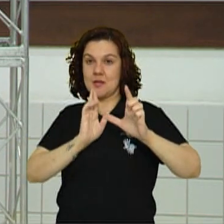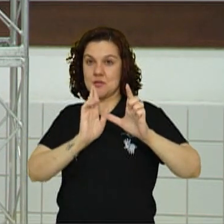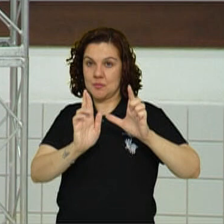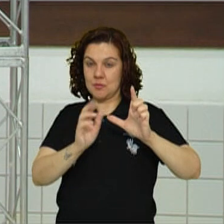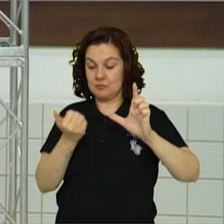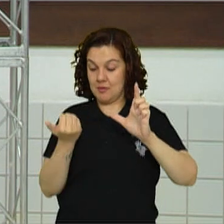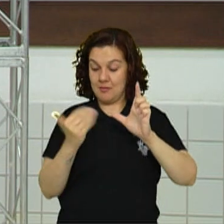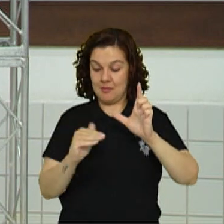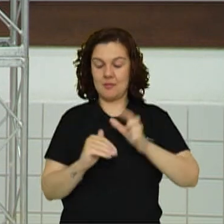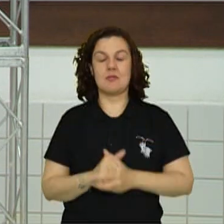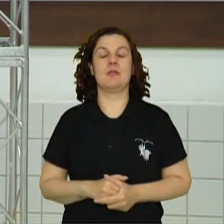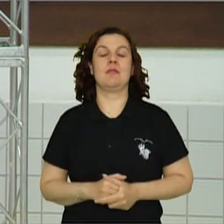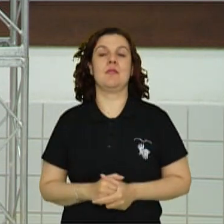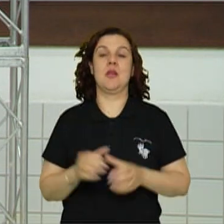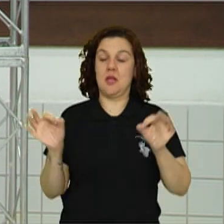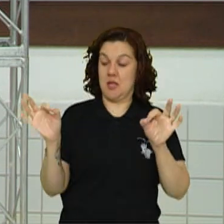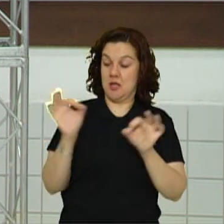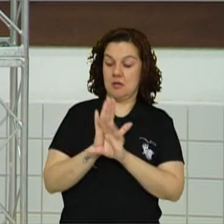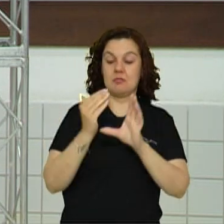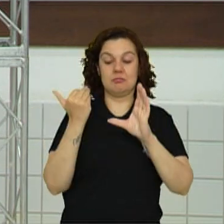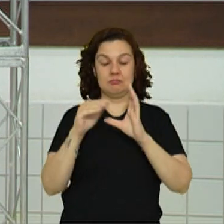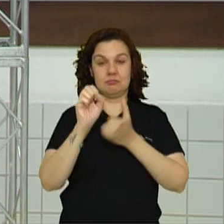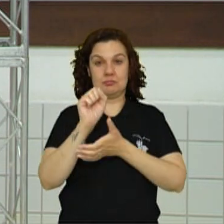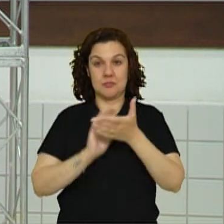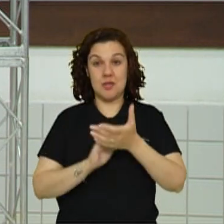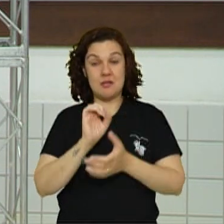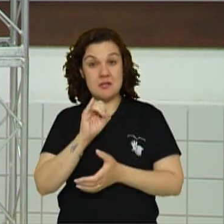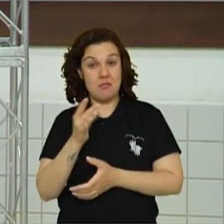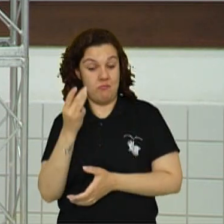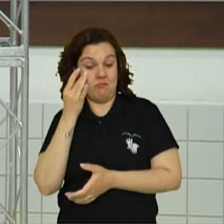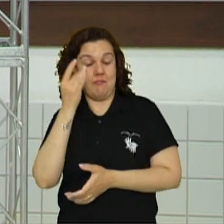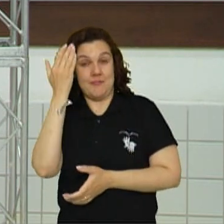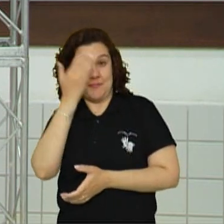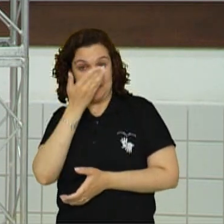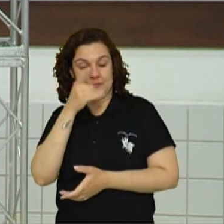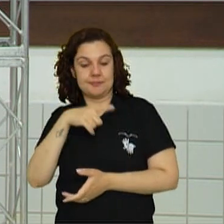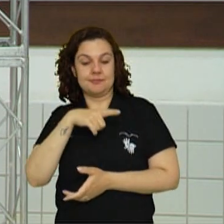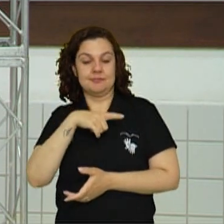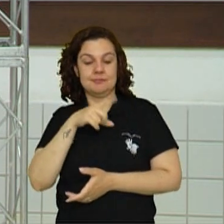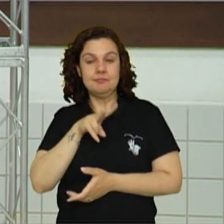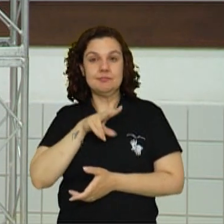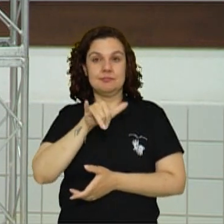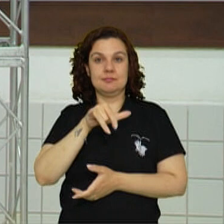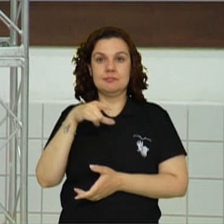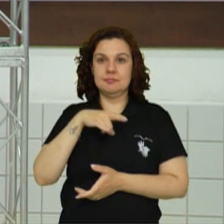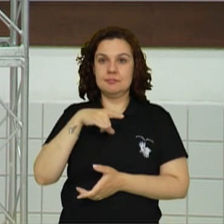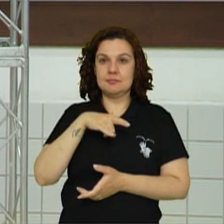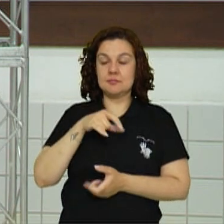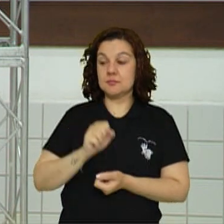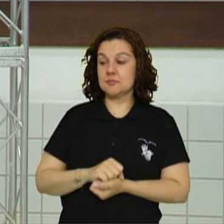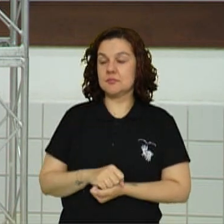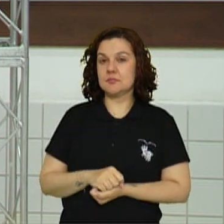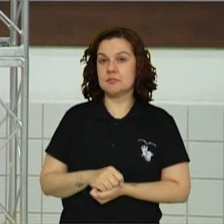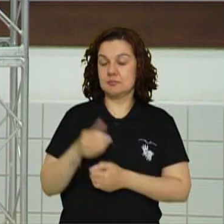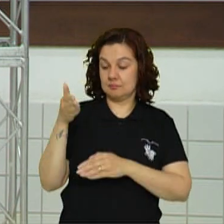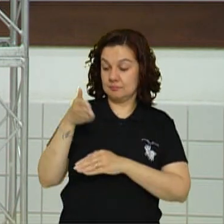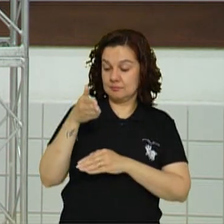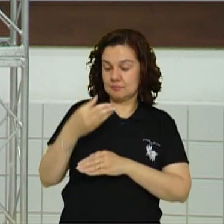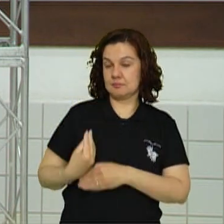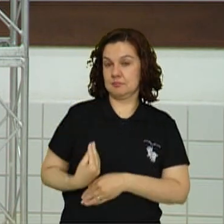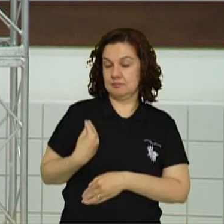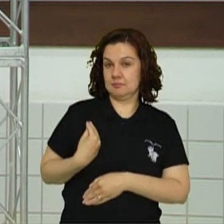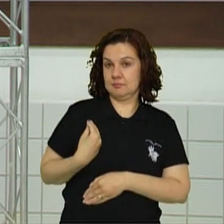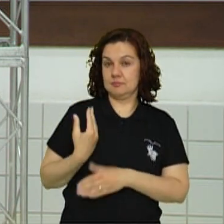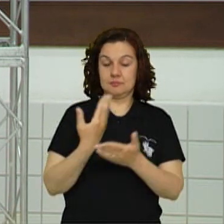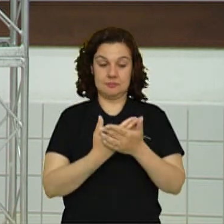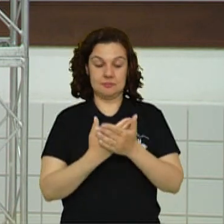em enviar, clique em concluir a atividade e se certifique que você vai ter essa frequência garantida